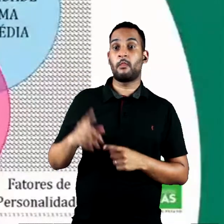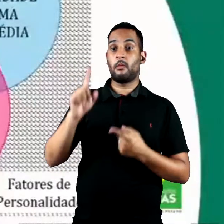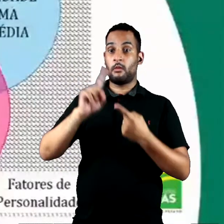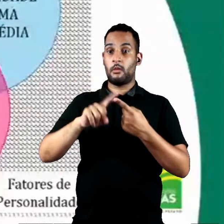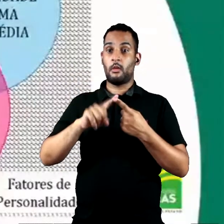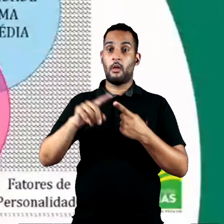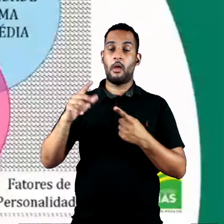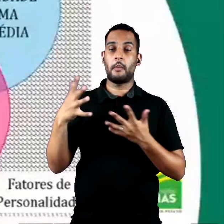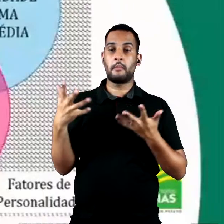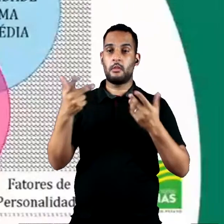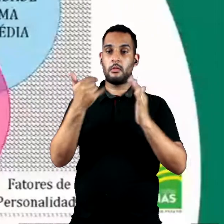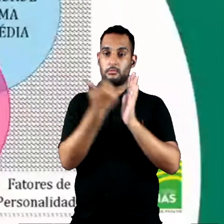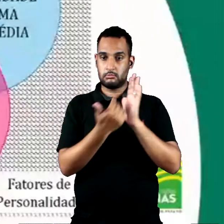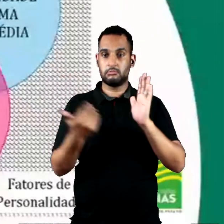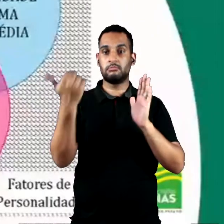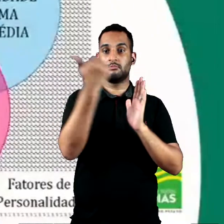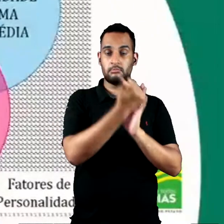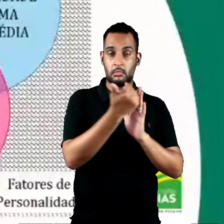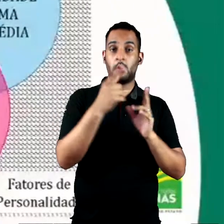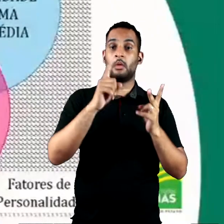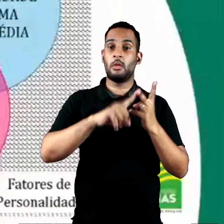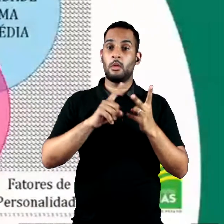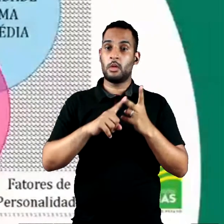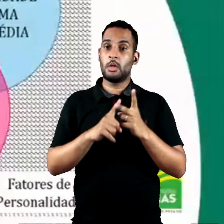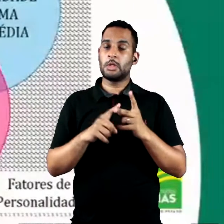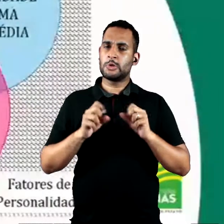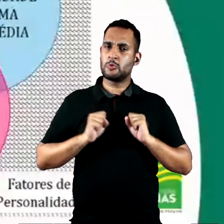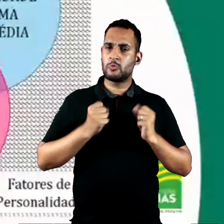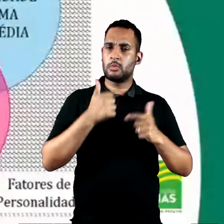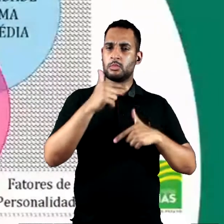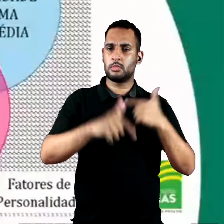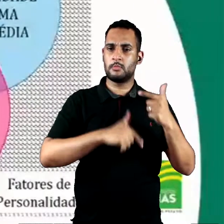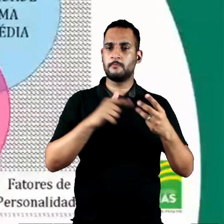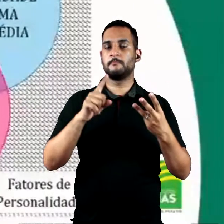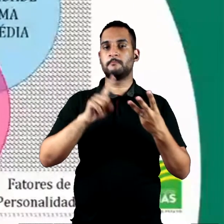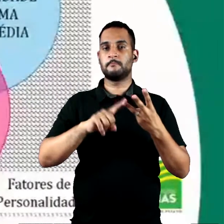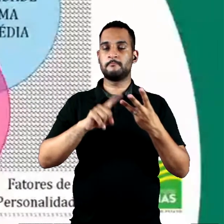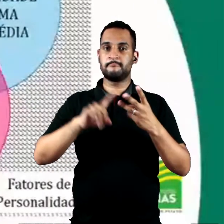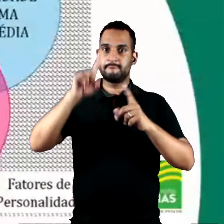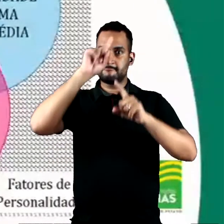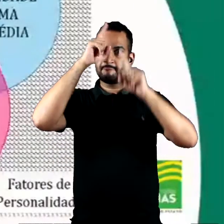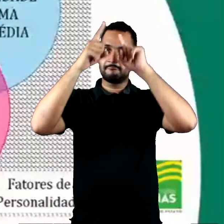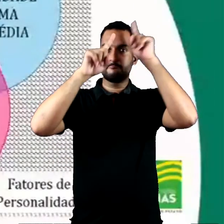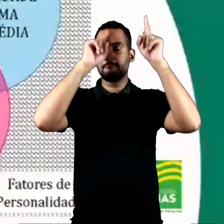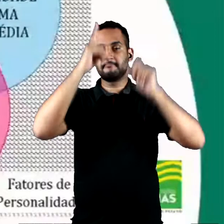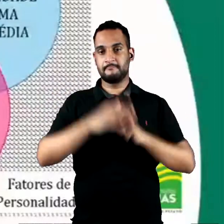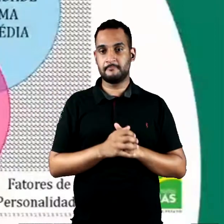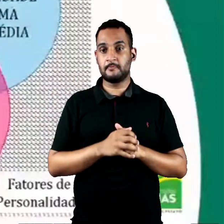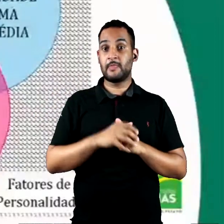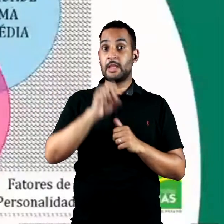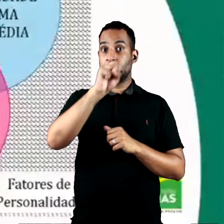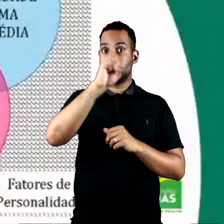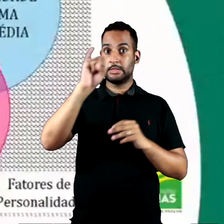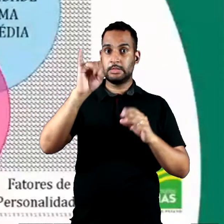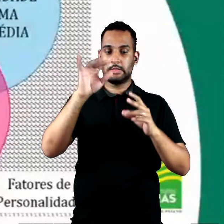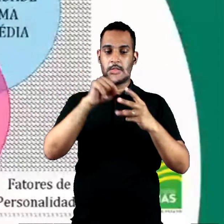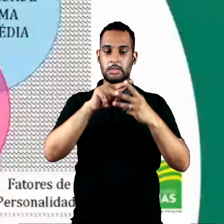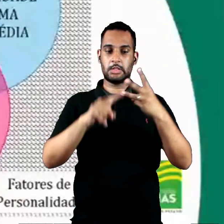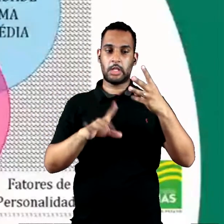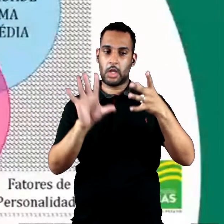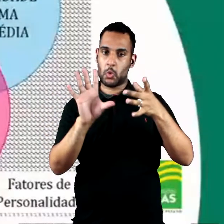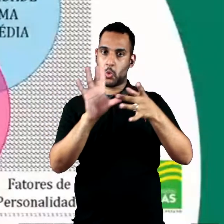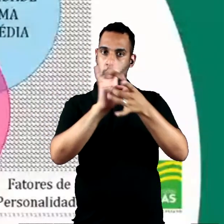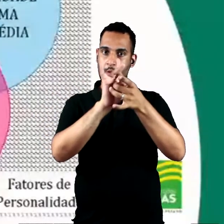média, envolvimento com a tarefa e criatividade. A intersecção desses 3 anéis indica